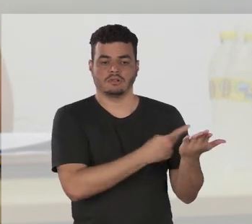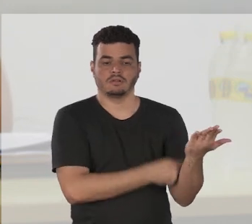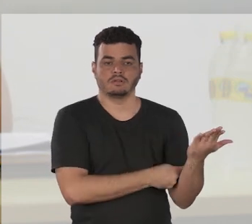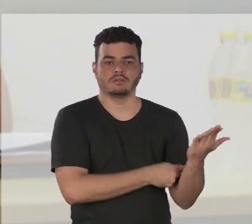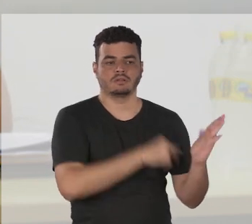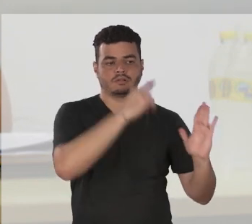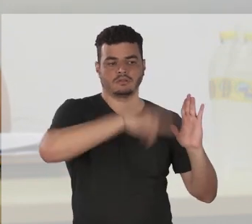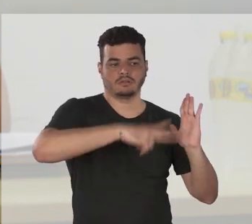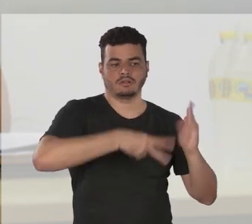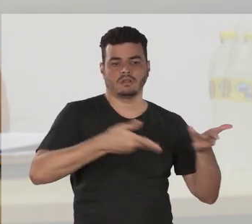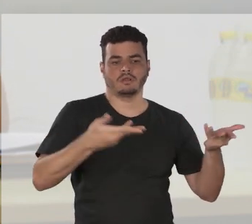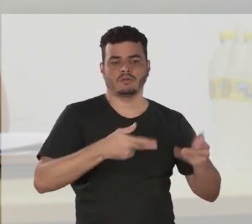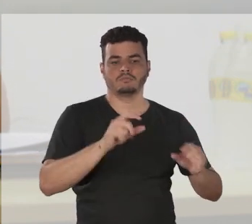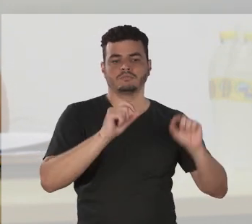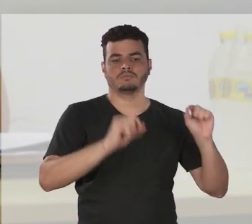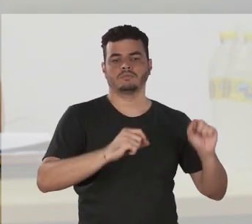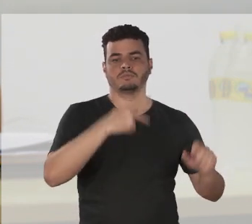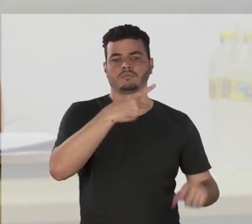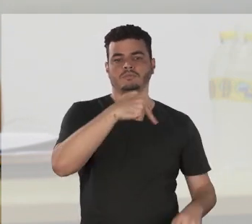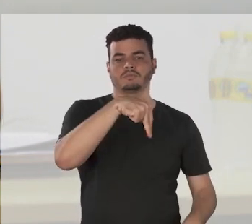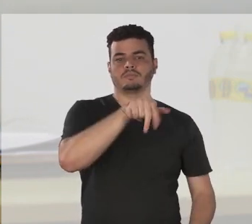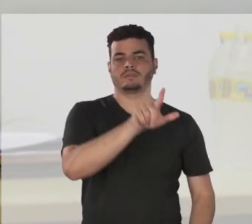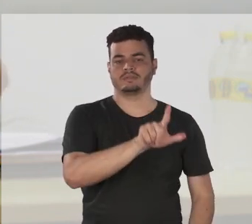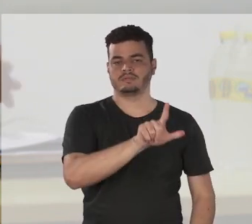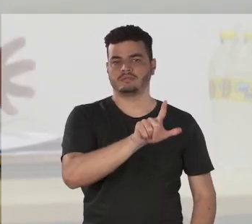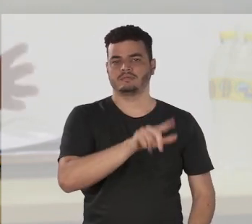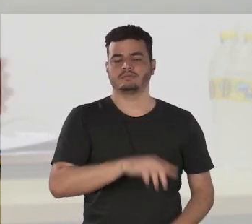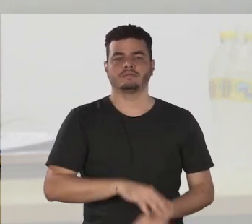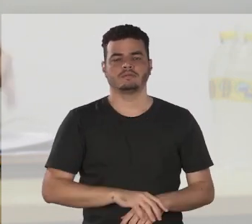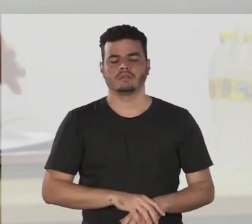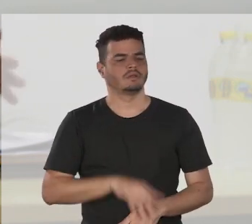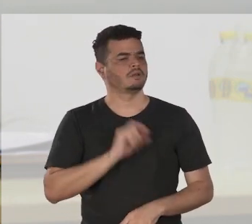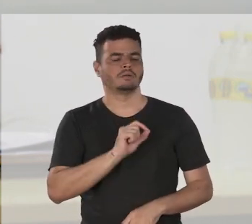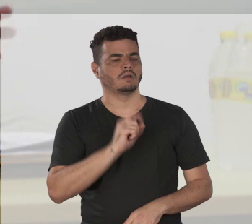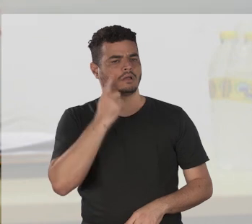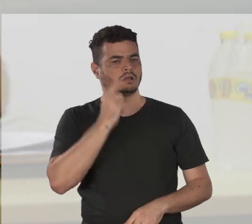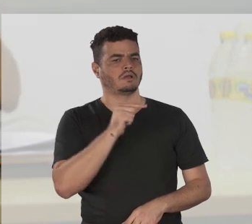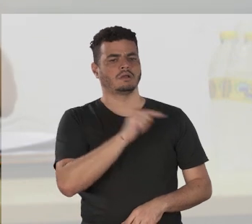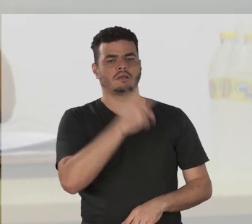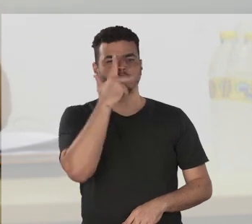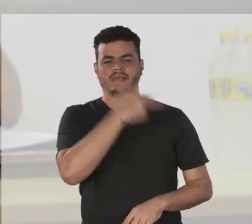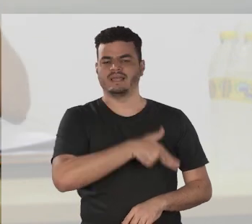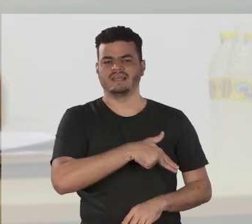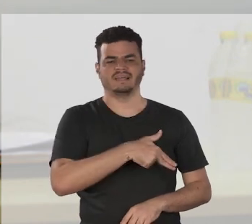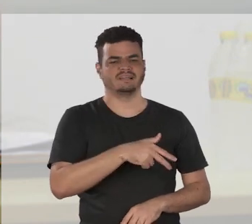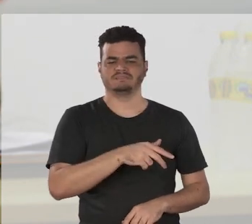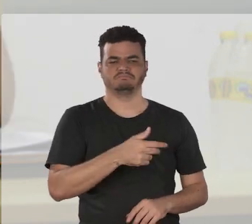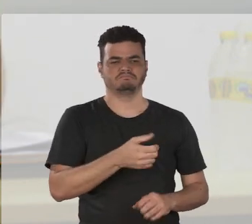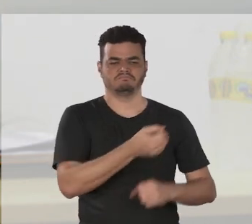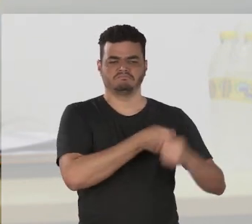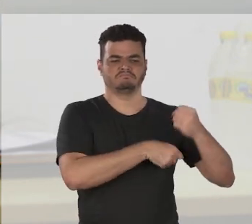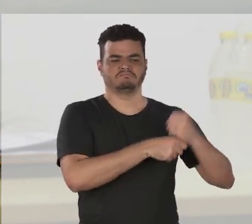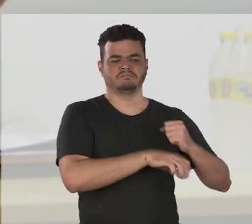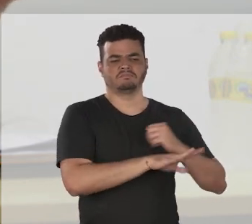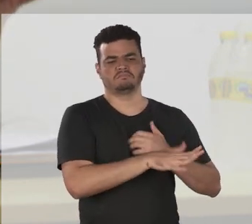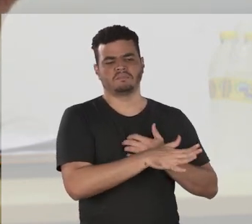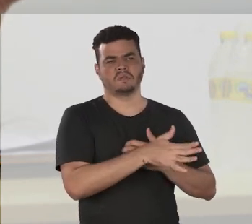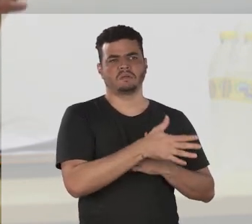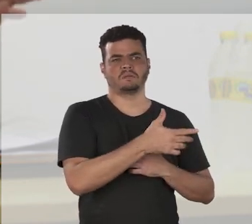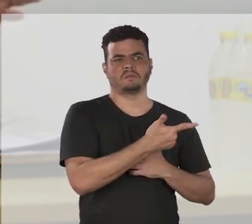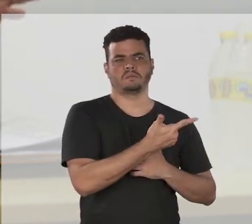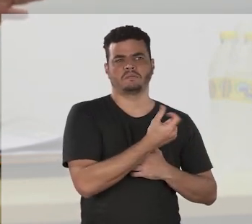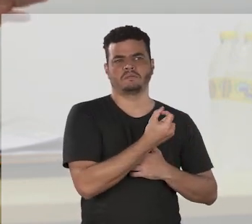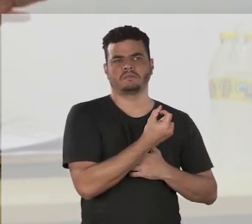plano de leitura, que agora se chama Plano Nacional de Leitura, que estava interrompido, né? Estava interditado,